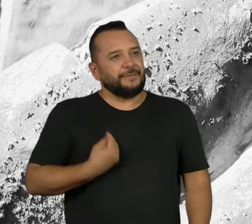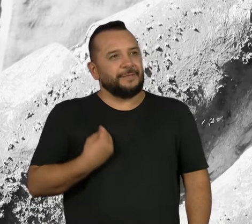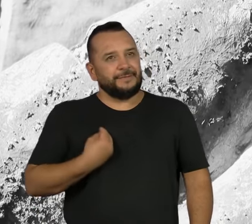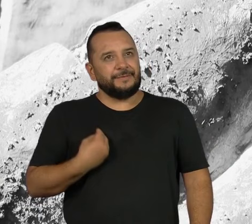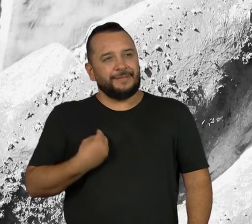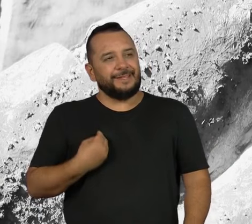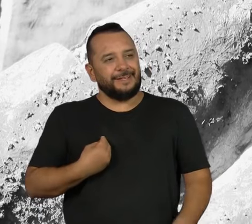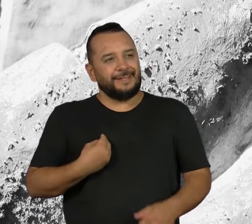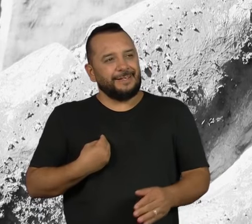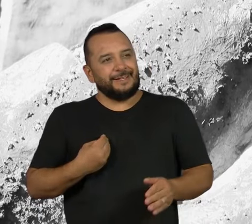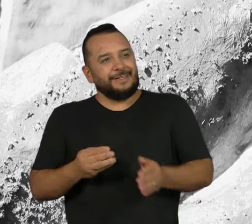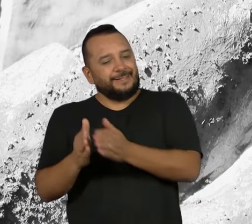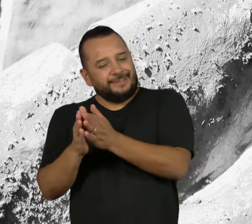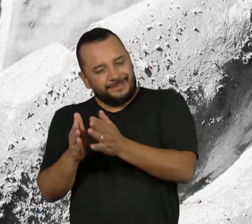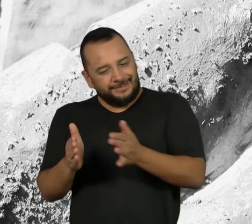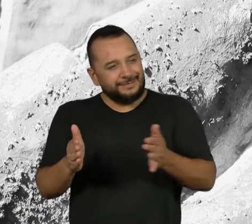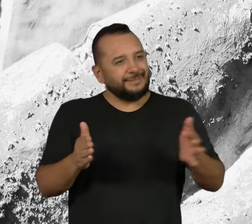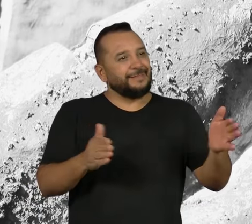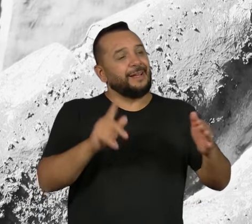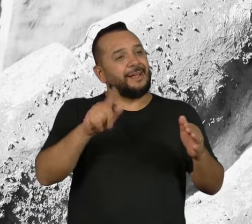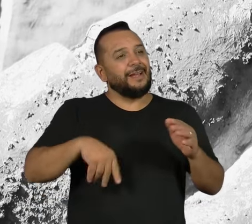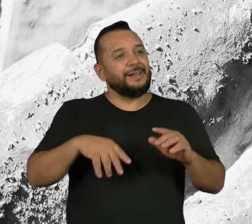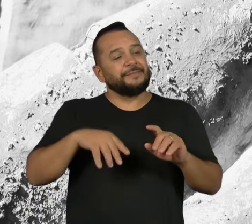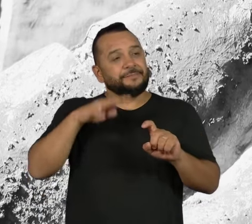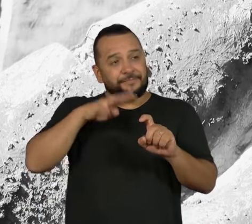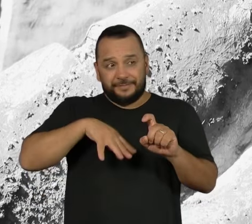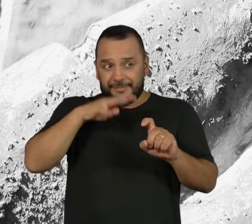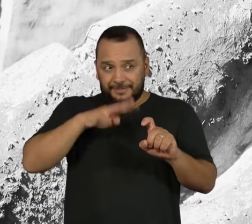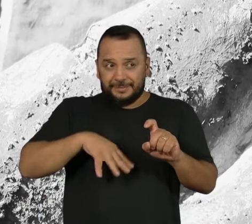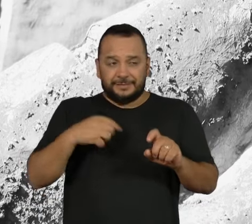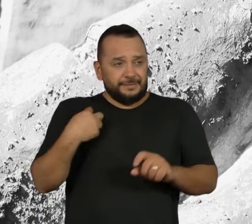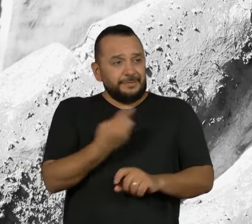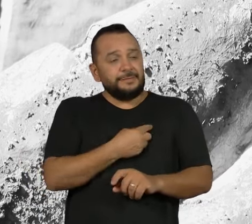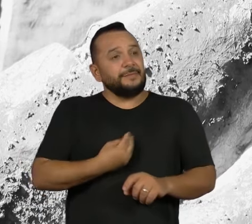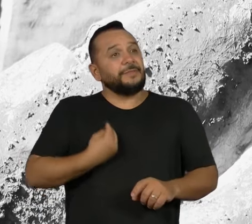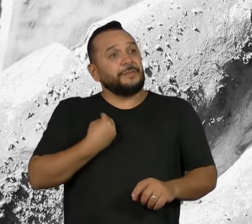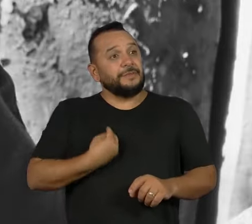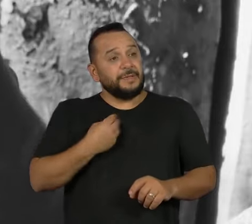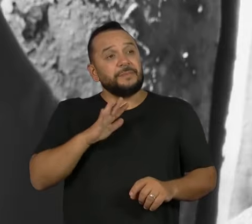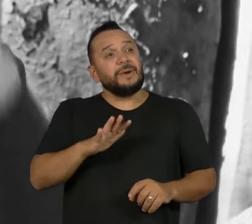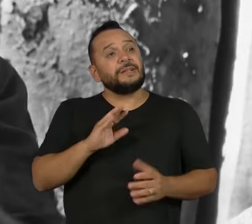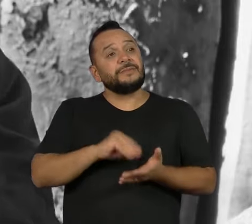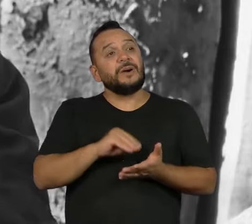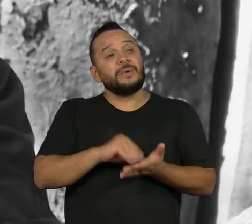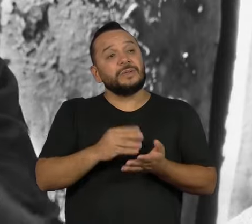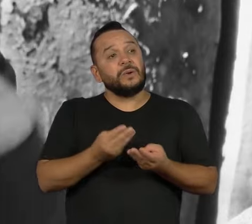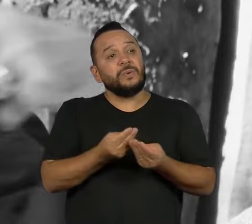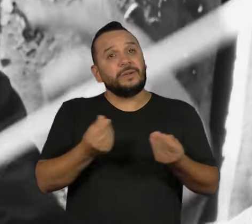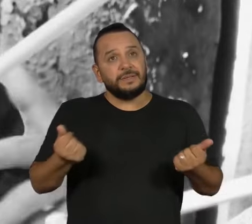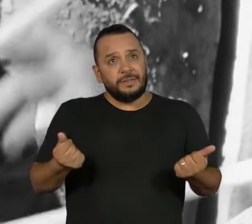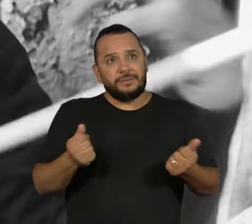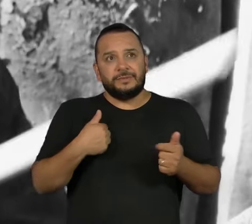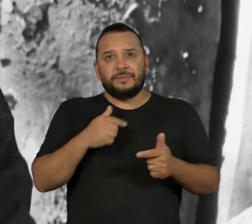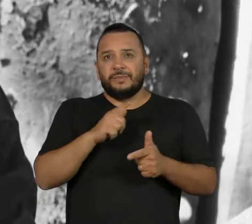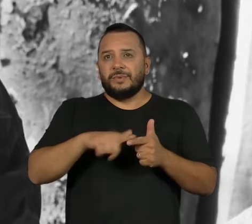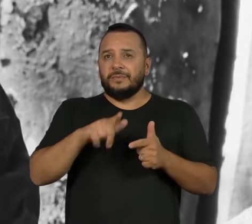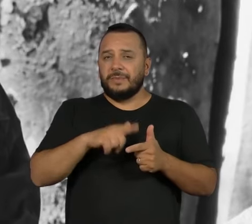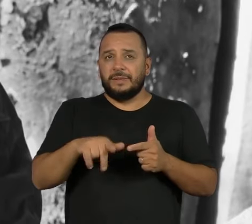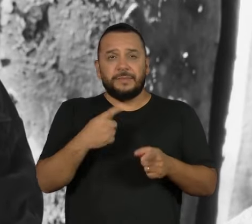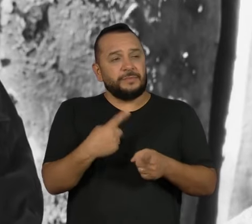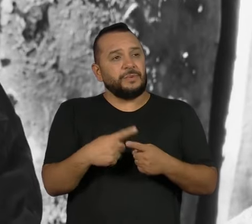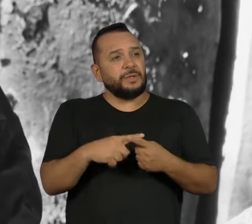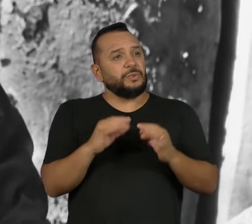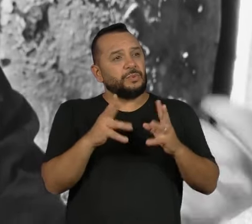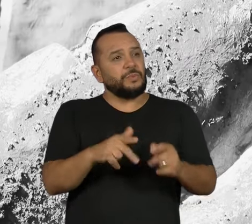no momento, porque estamos vivendo mais tempo, mas com que qualidade? O problema é que tudo se